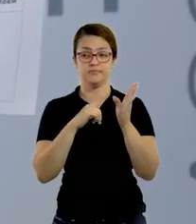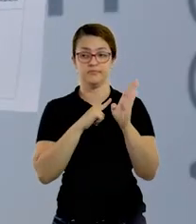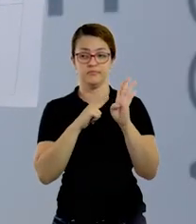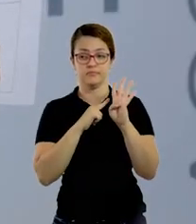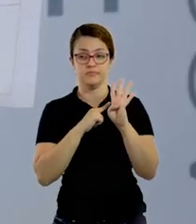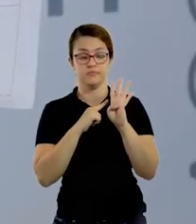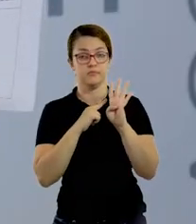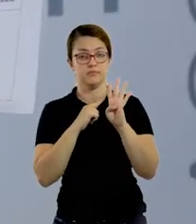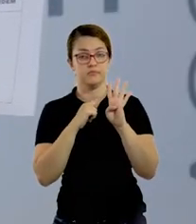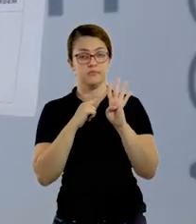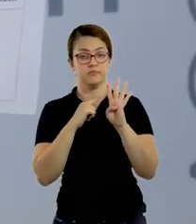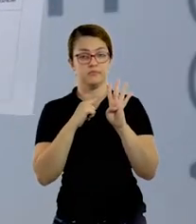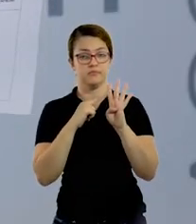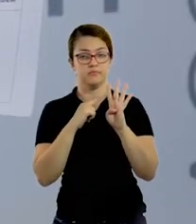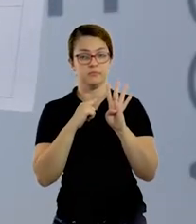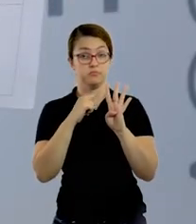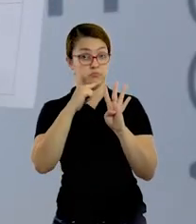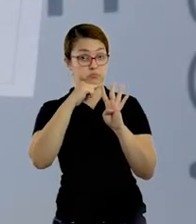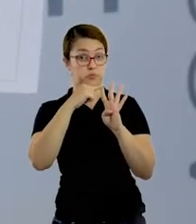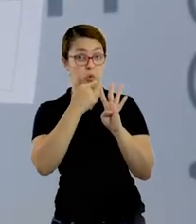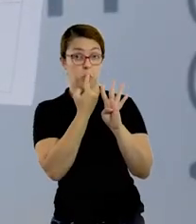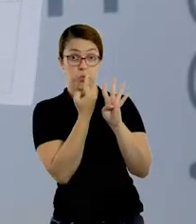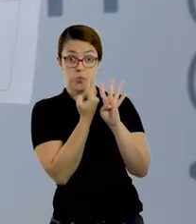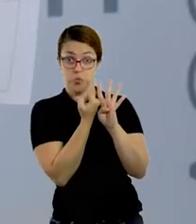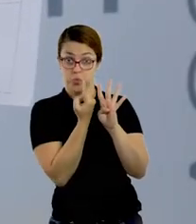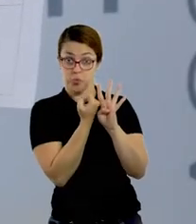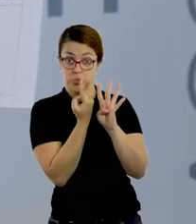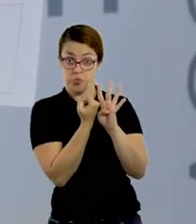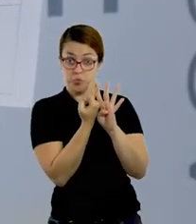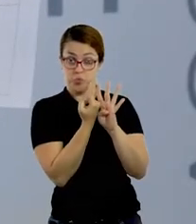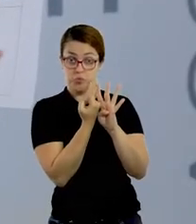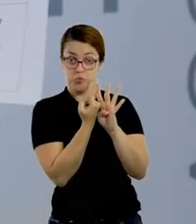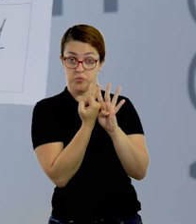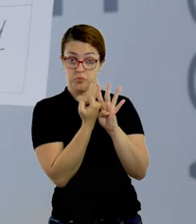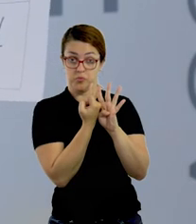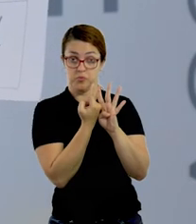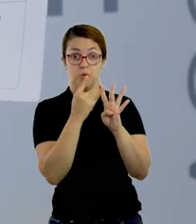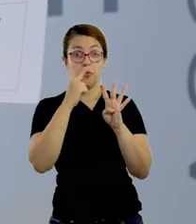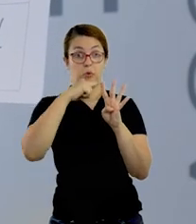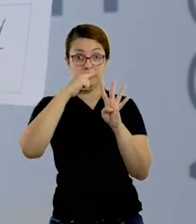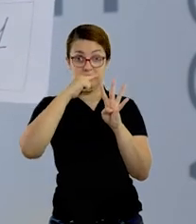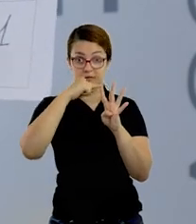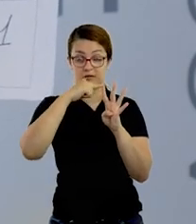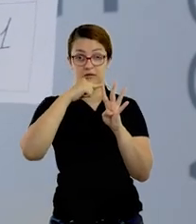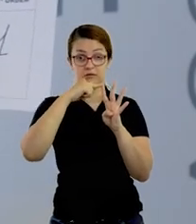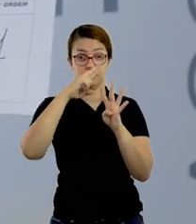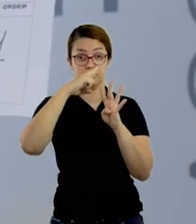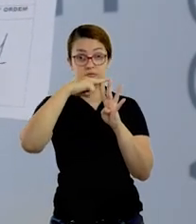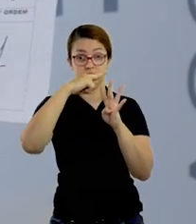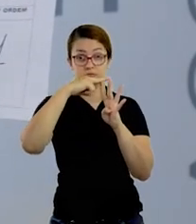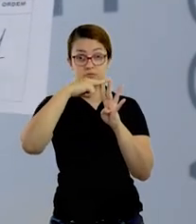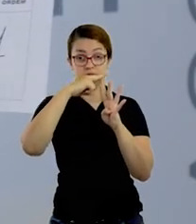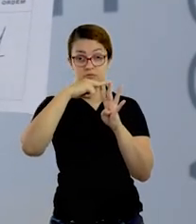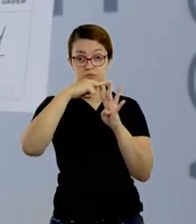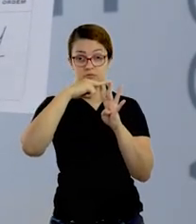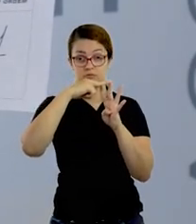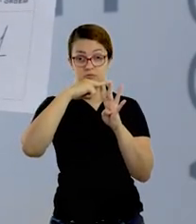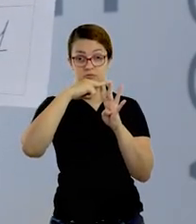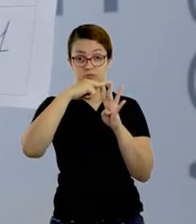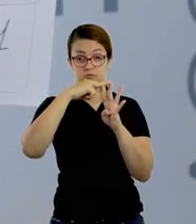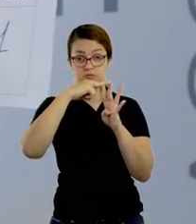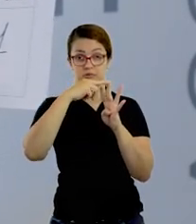temos lá, na primeira ordem, o número 1, que representa uma unidade. Na segunda ordem, nós